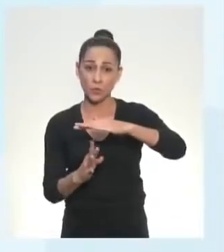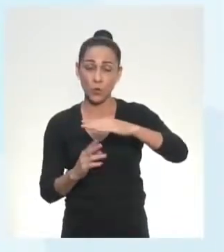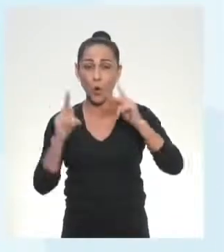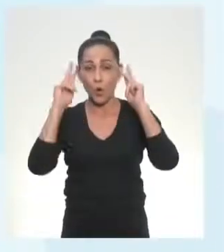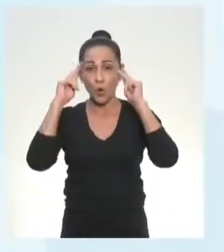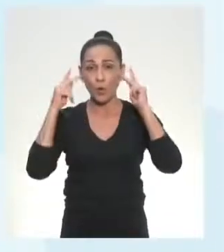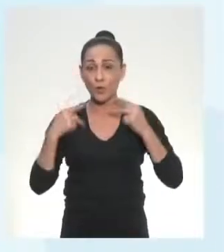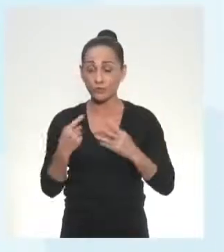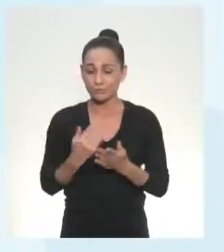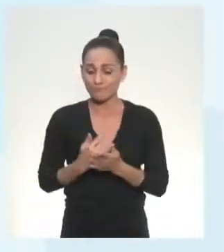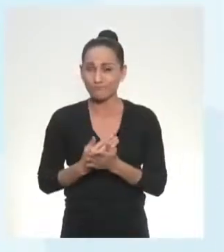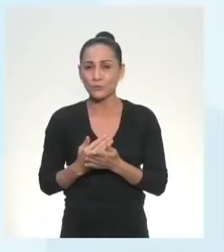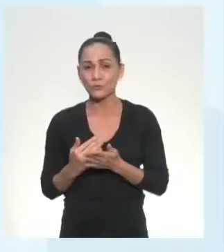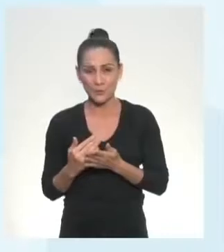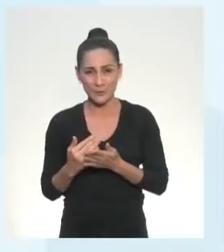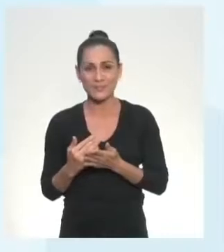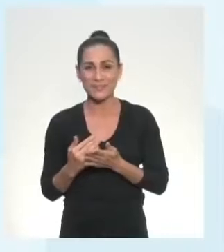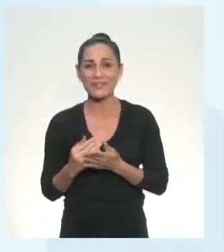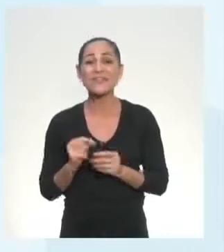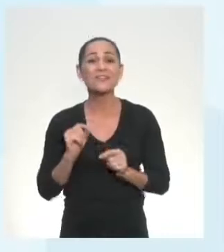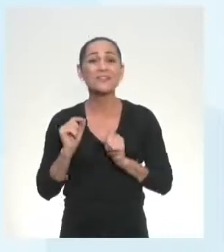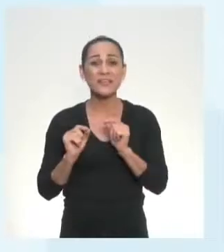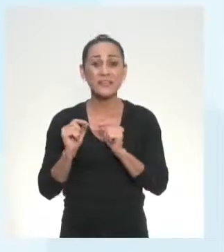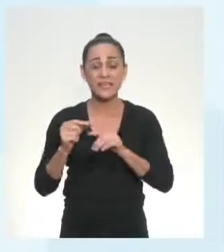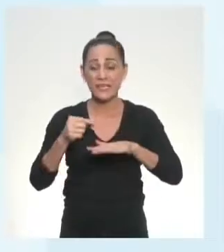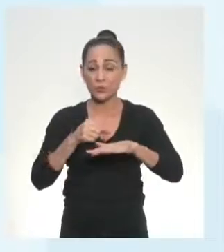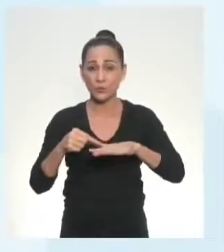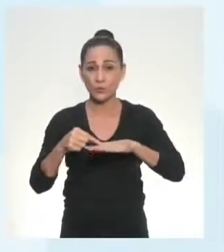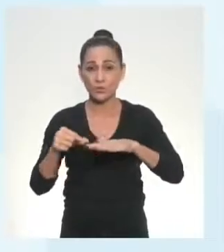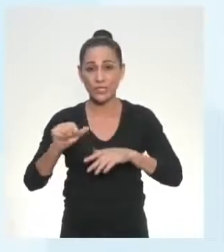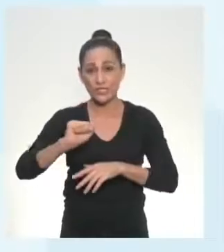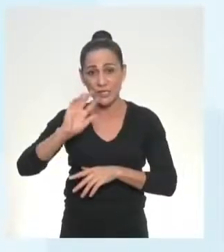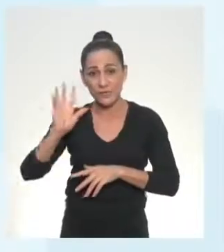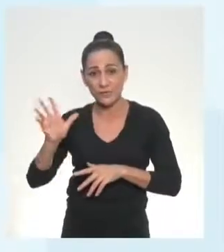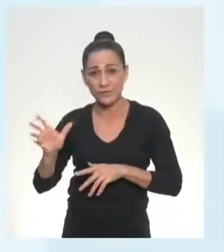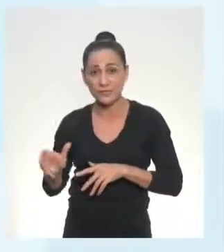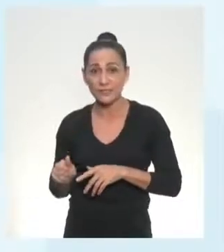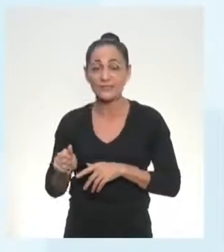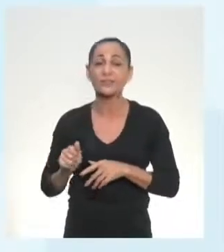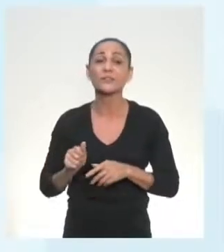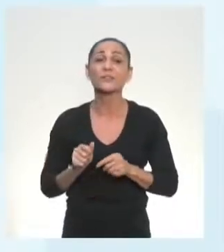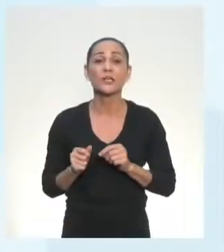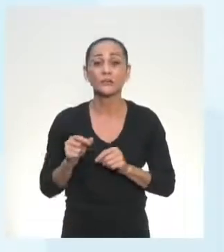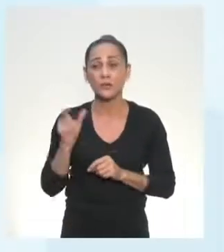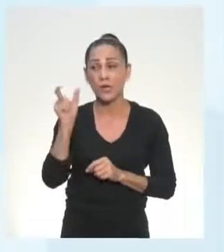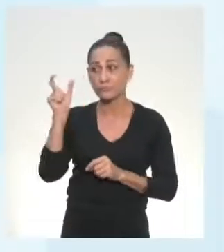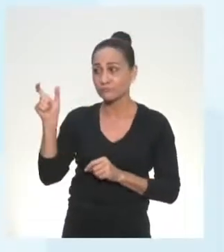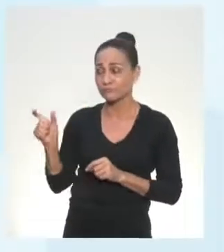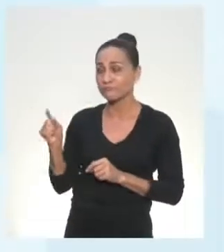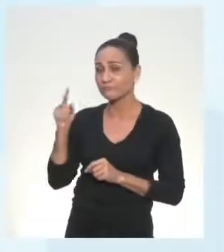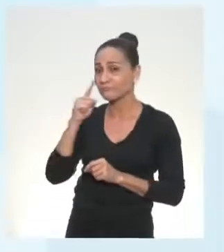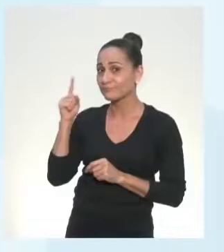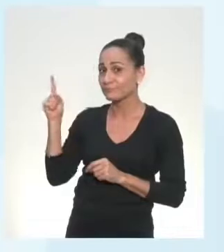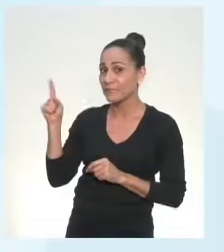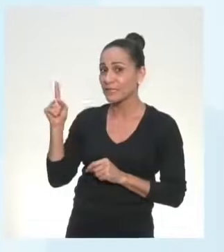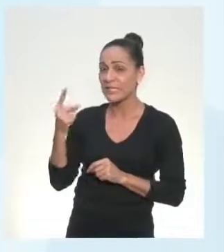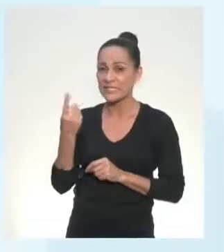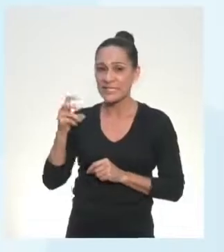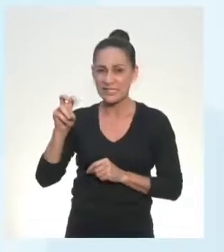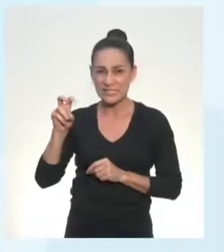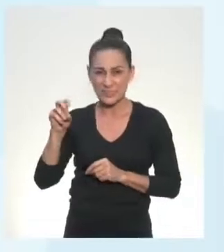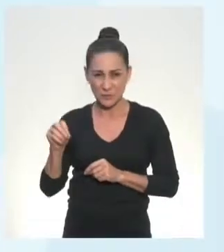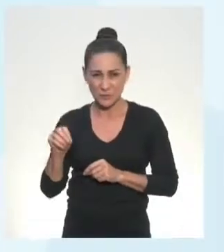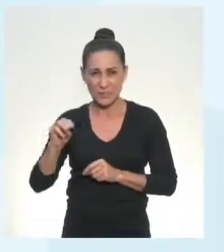nos primórdios, né? Então, vendo aí no continente africano, né, do lado aqui esquerdo, entre 150